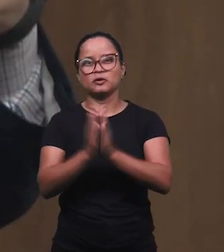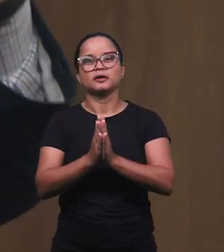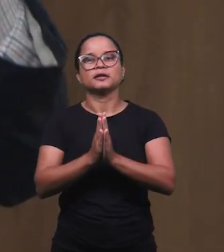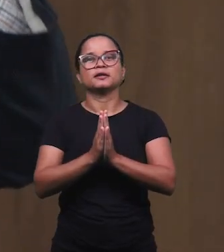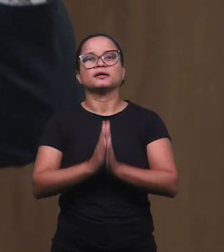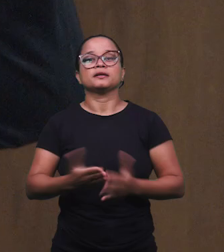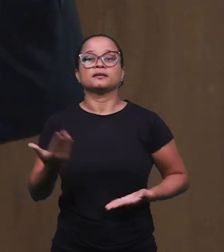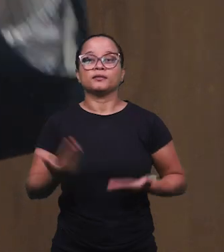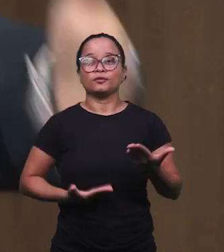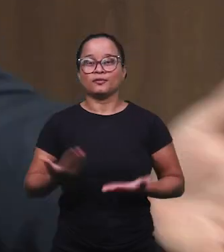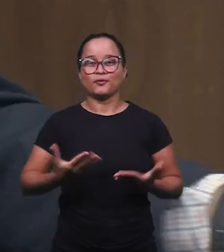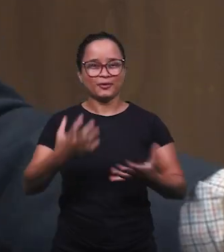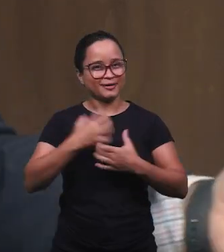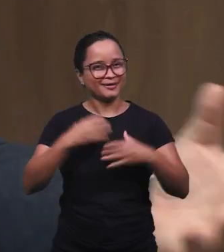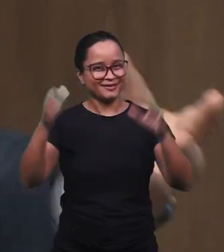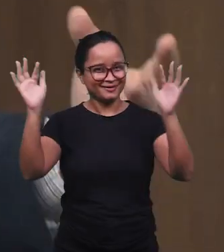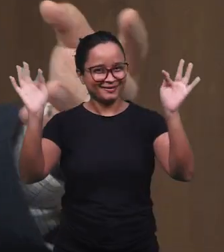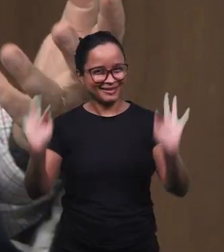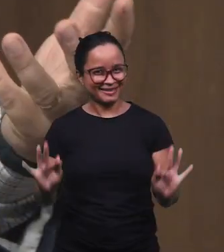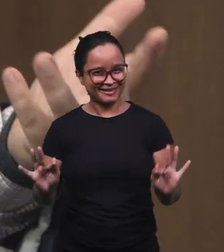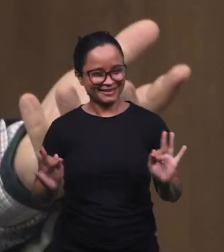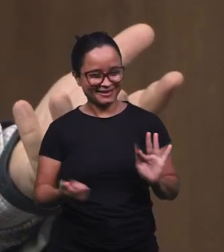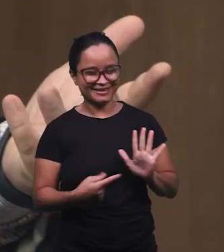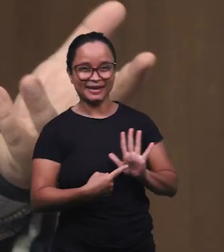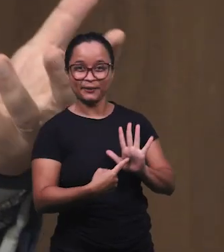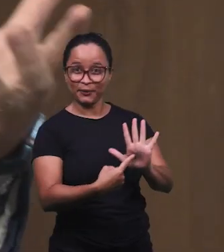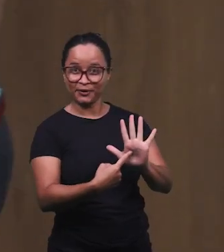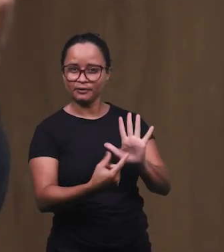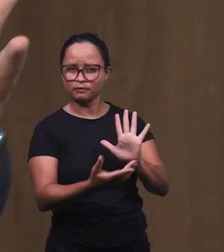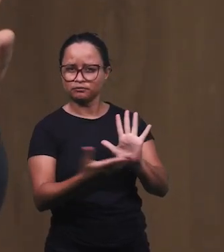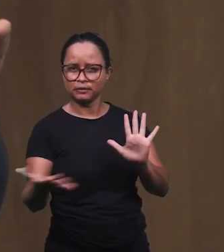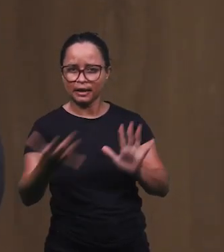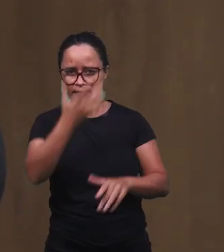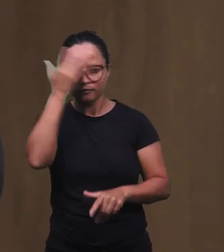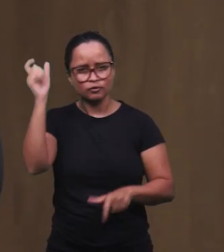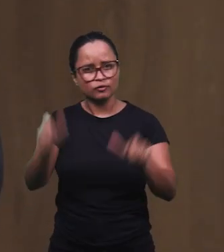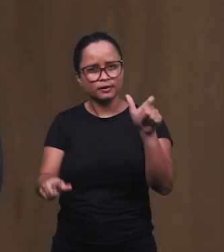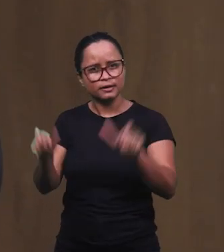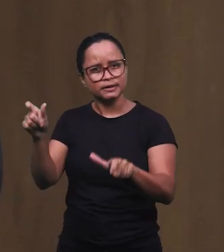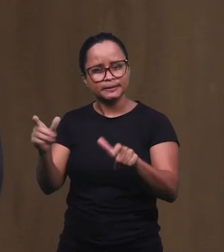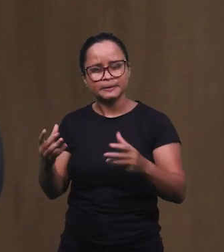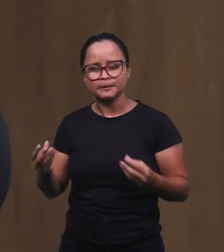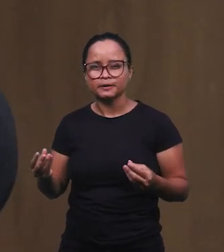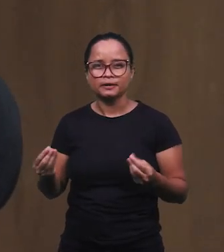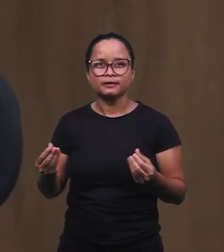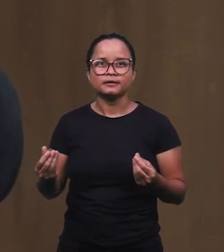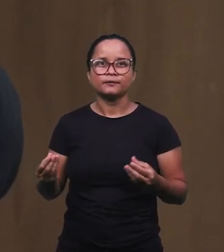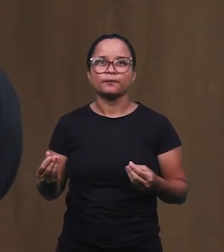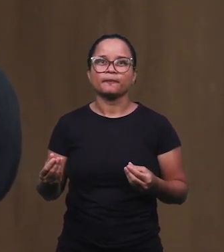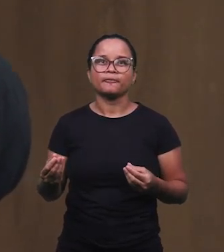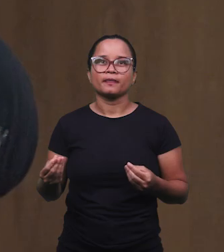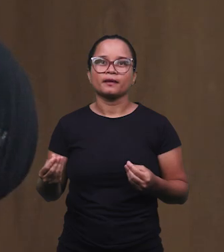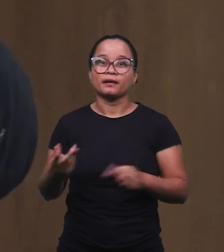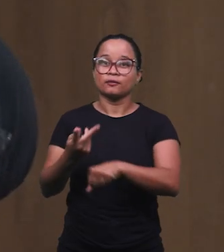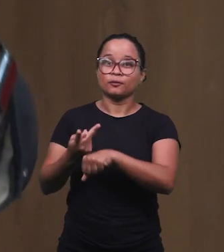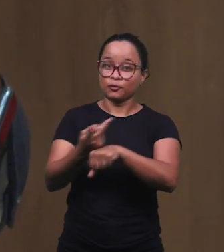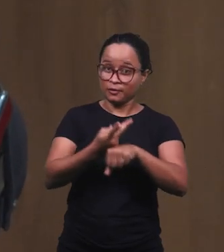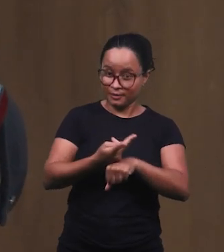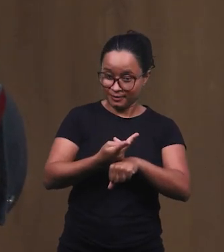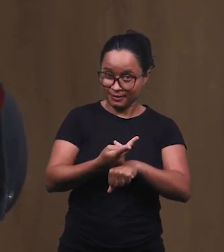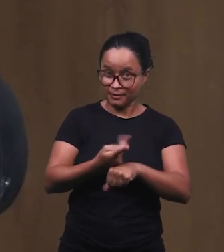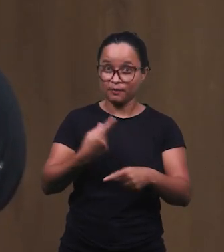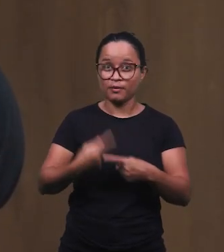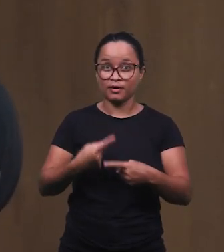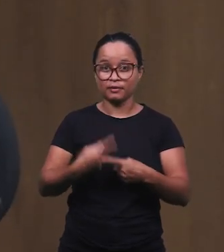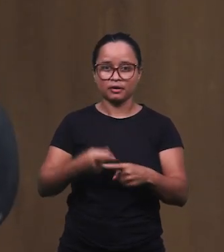vida do servo que ele é feliz. Então, mostre isso. Se você mostrar, as pessoas, elas estão procurando